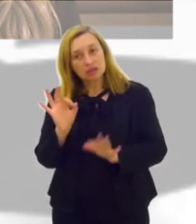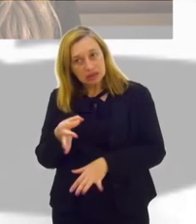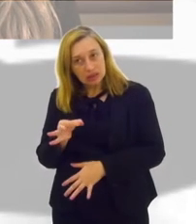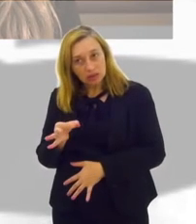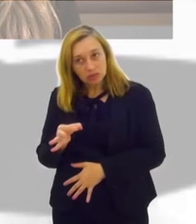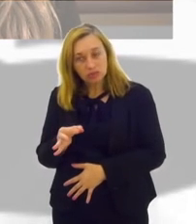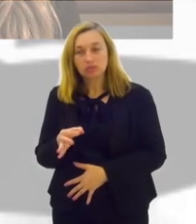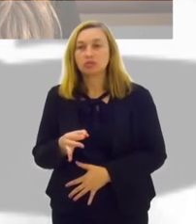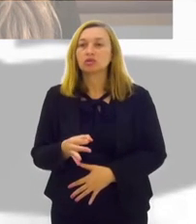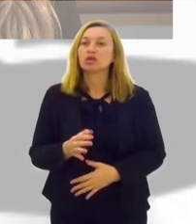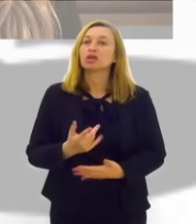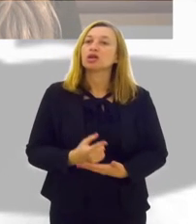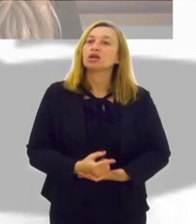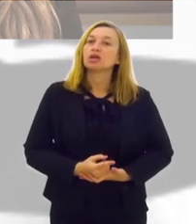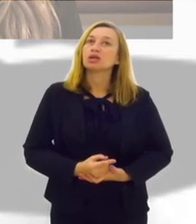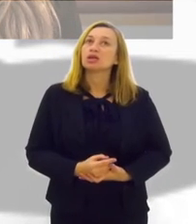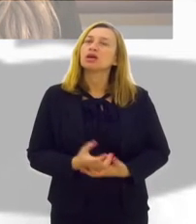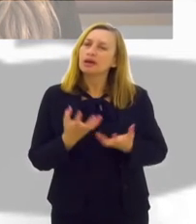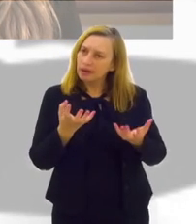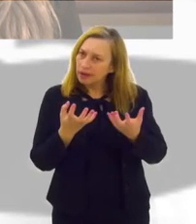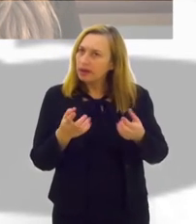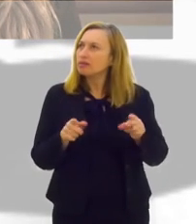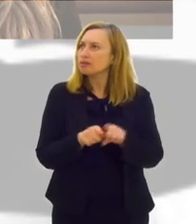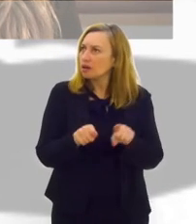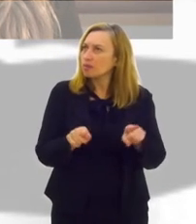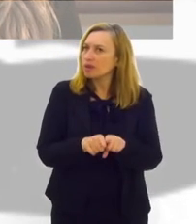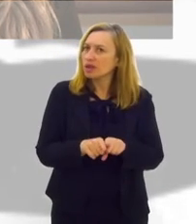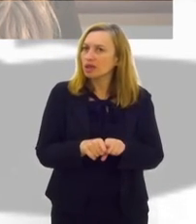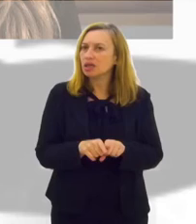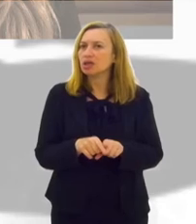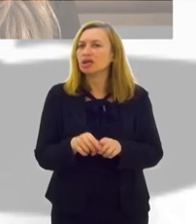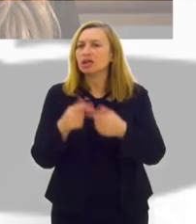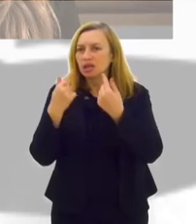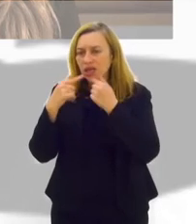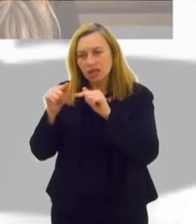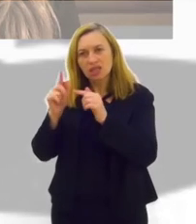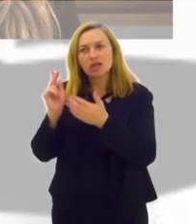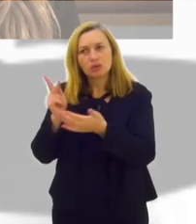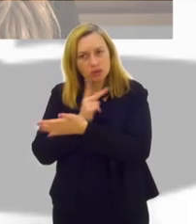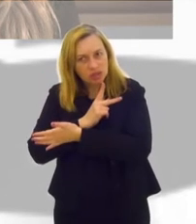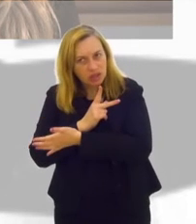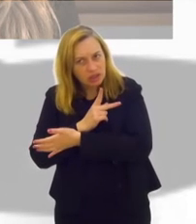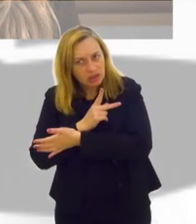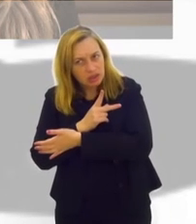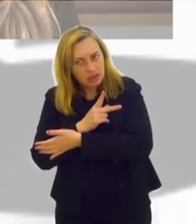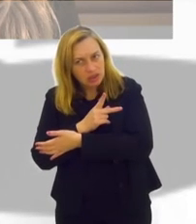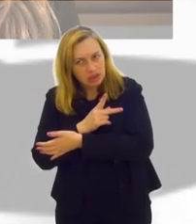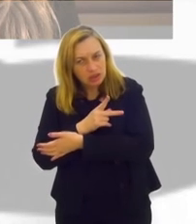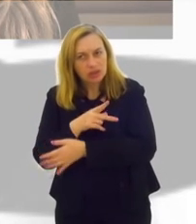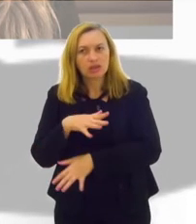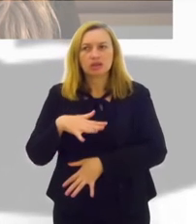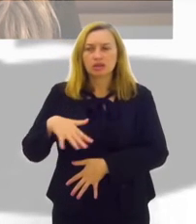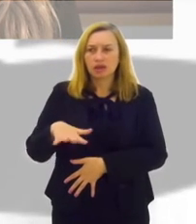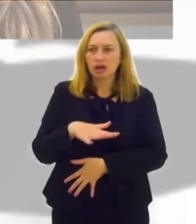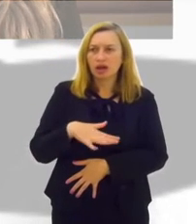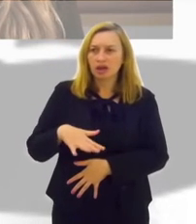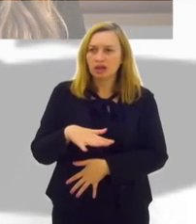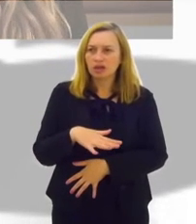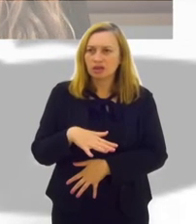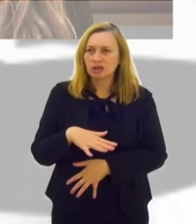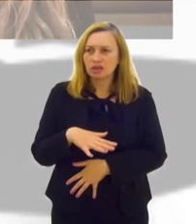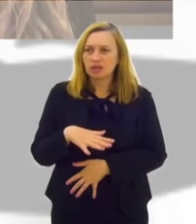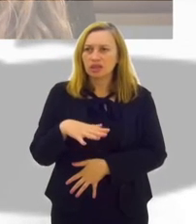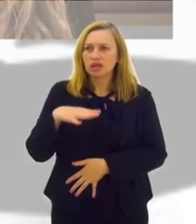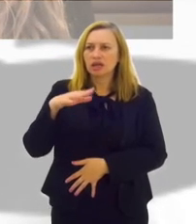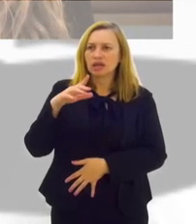É lógico que a gente quer também que críticas sejam feitas, né, no, no, no, na arena E